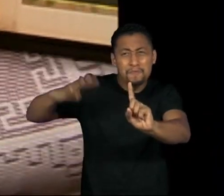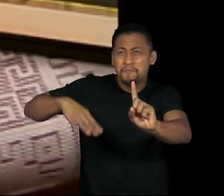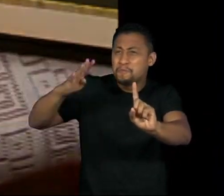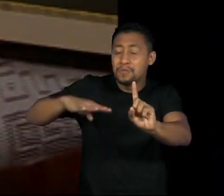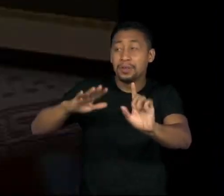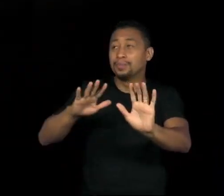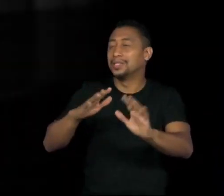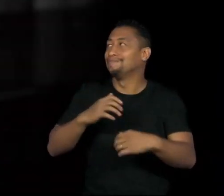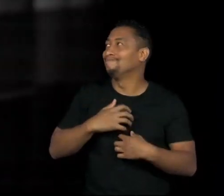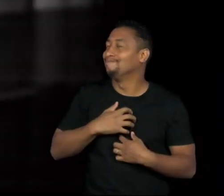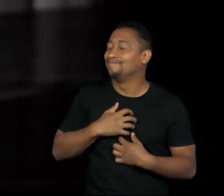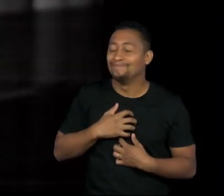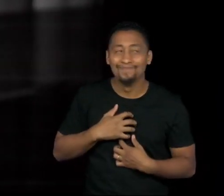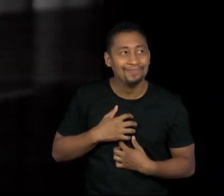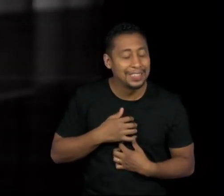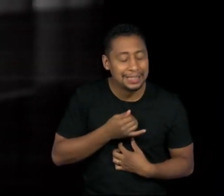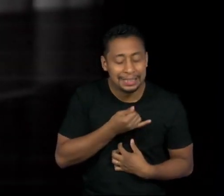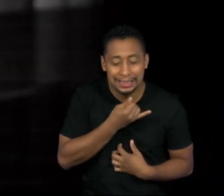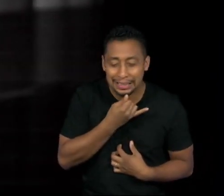foi feliz.